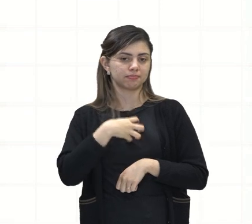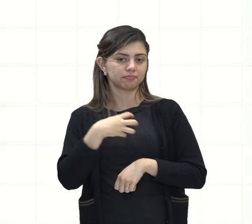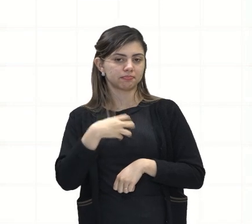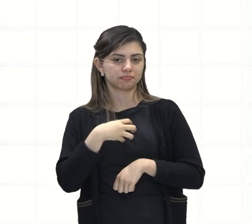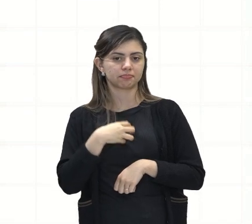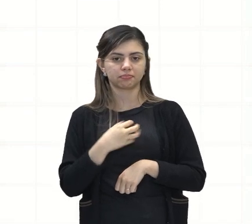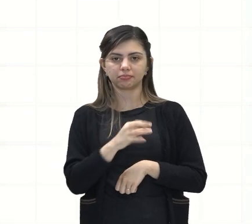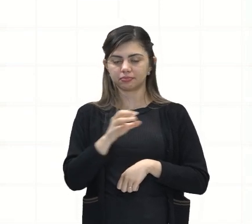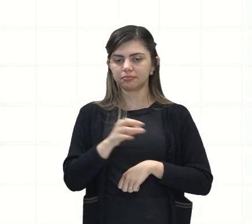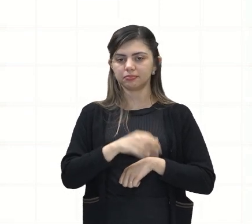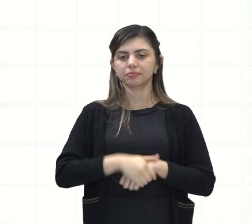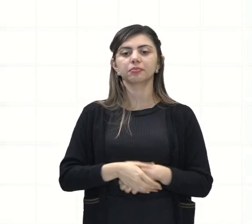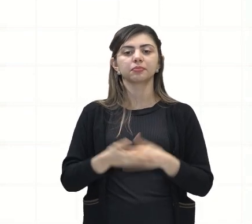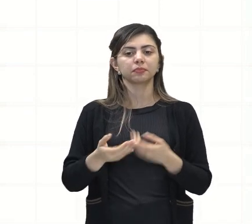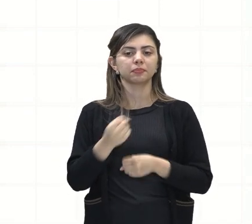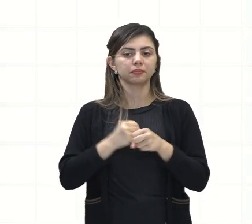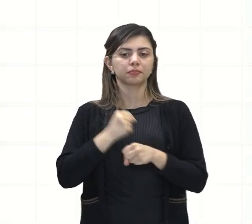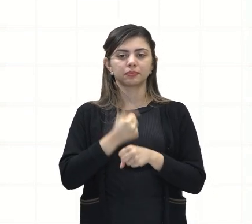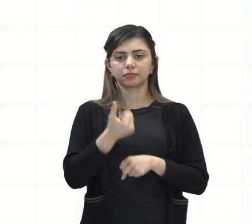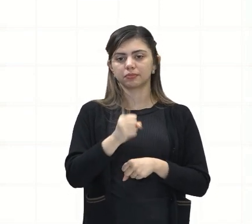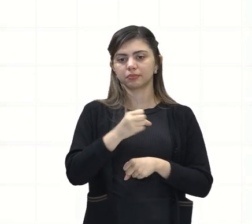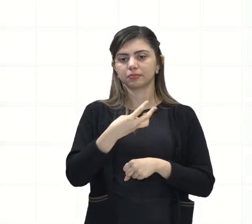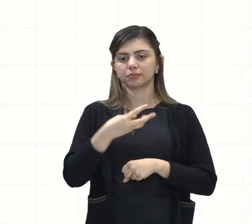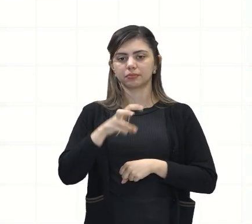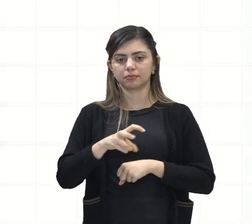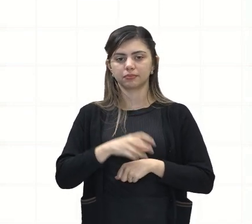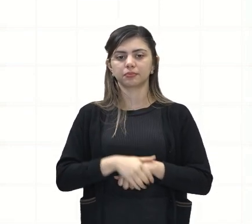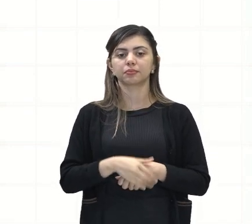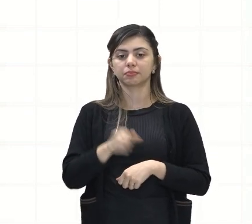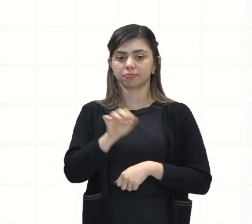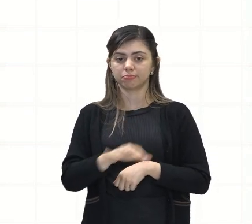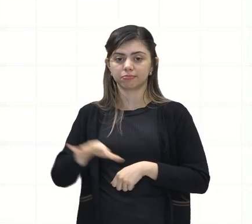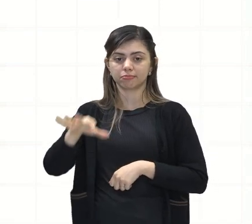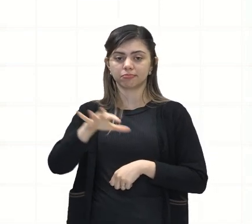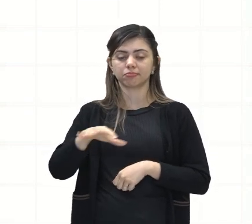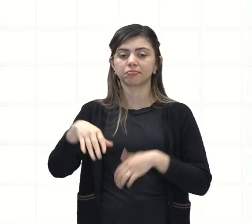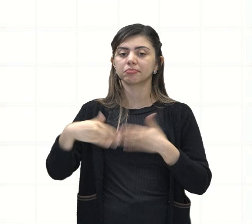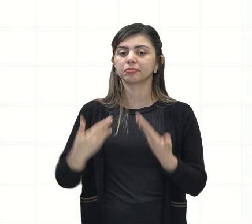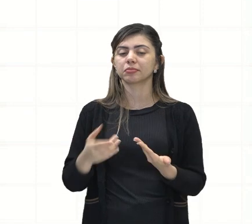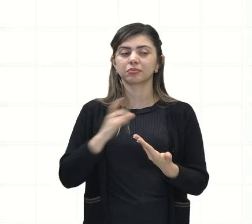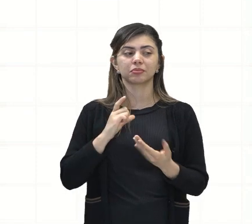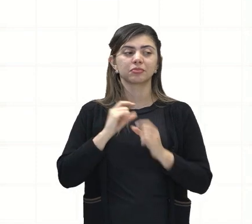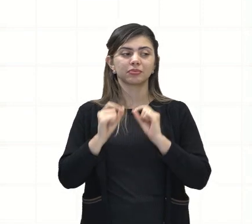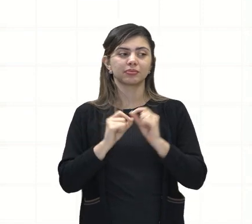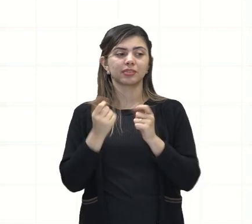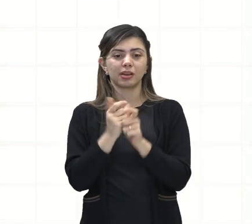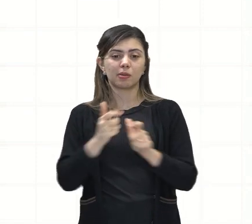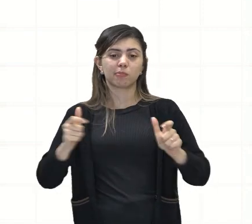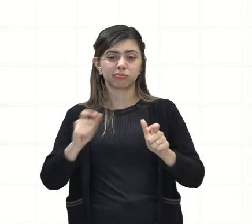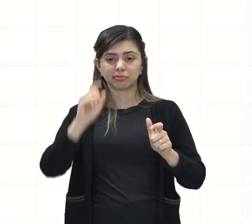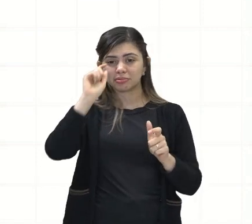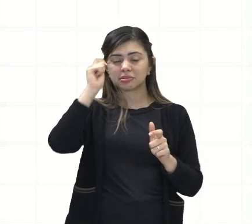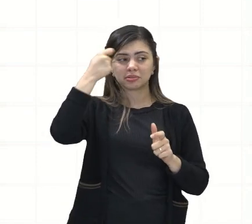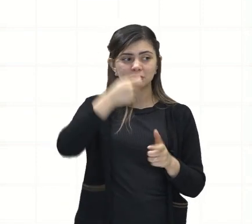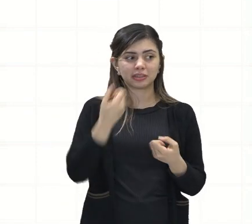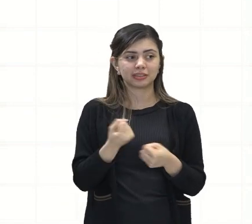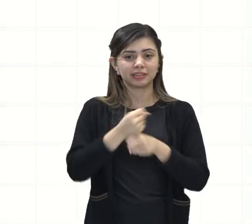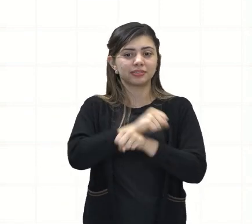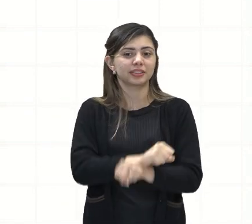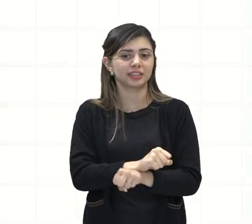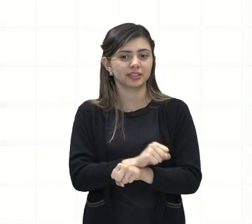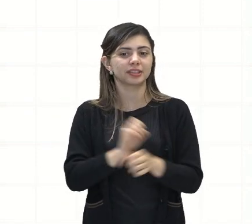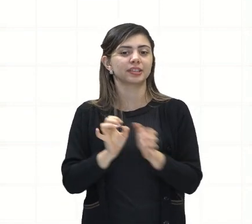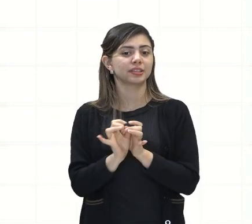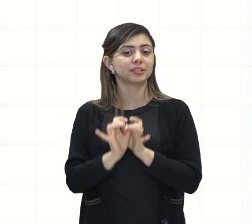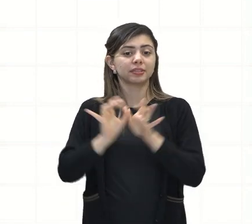da província da Bahia, no ano de 1835, na região, haviam muitos negros escravos e libertos